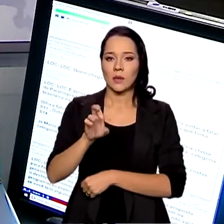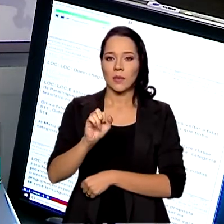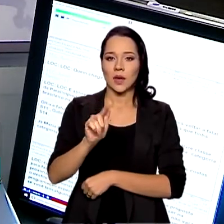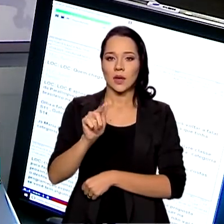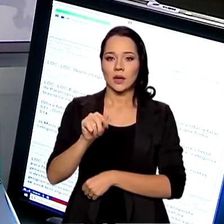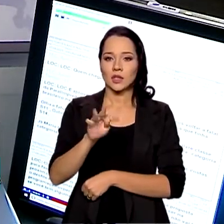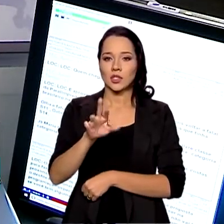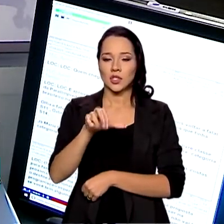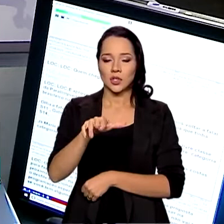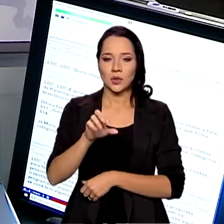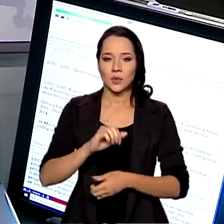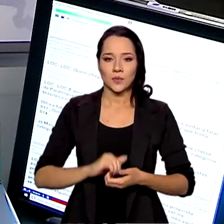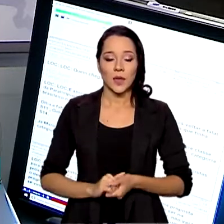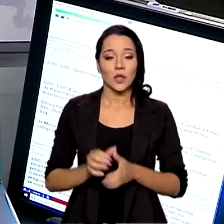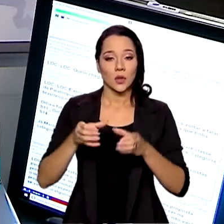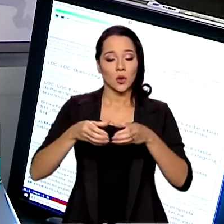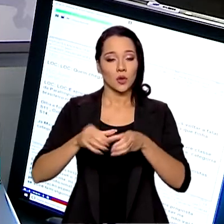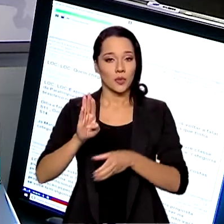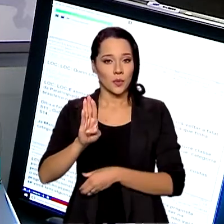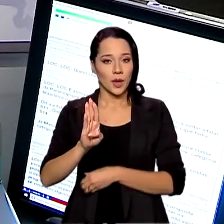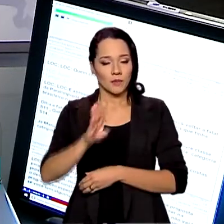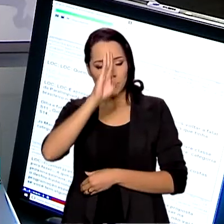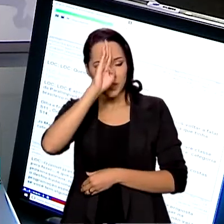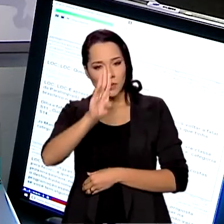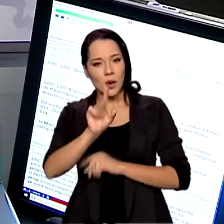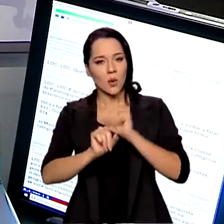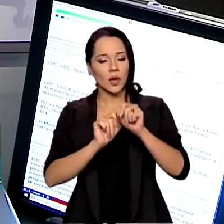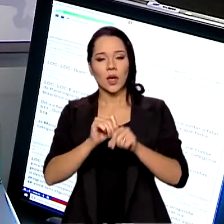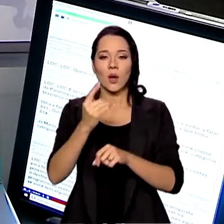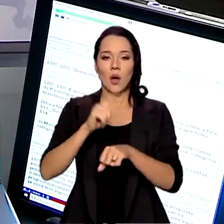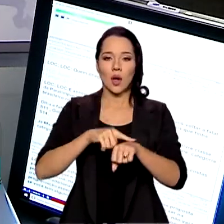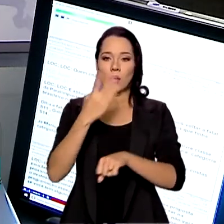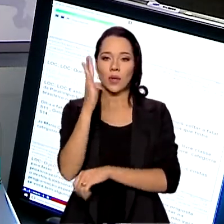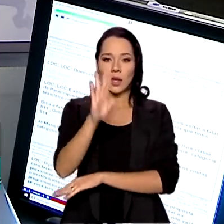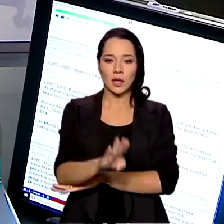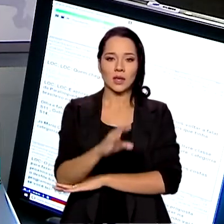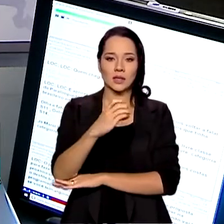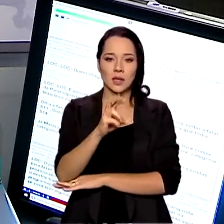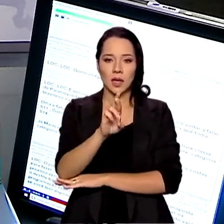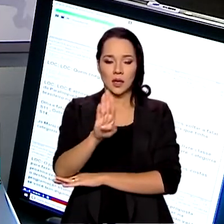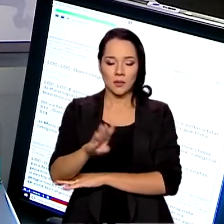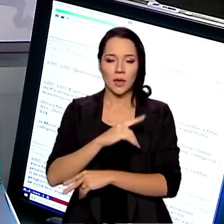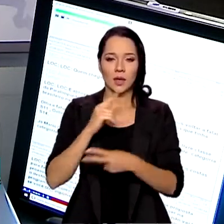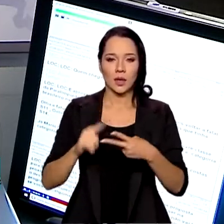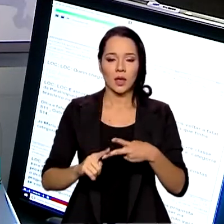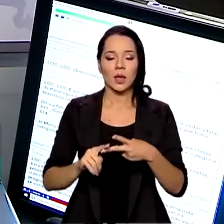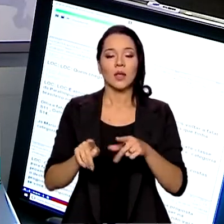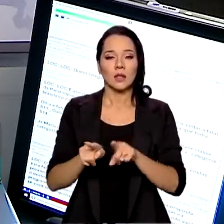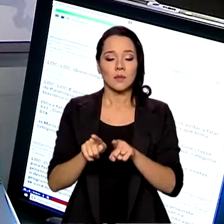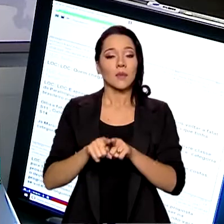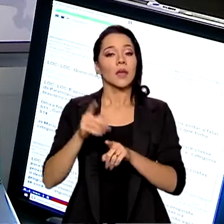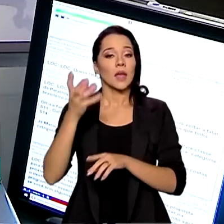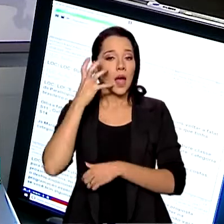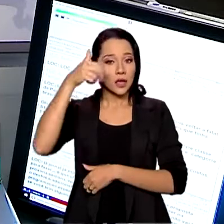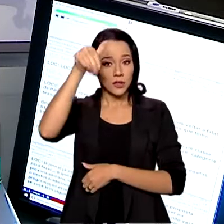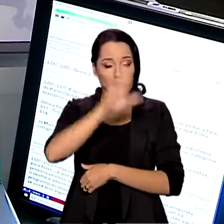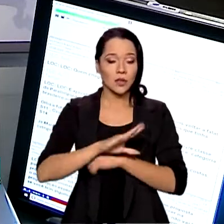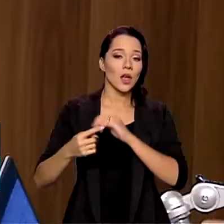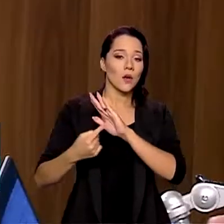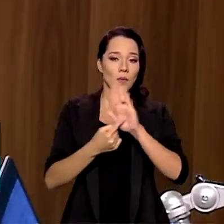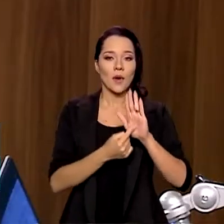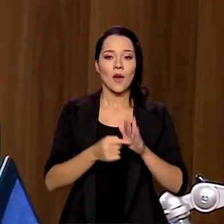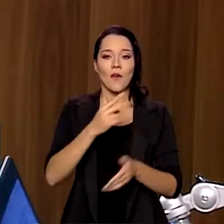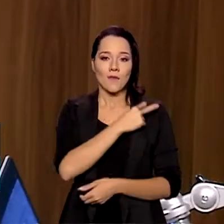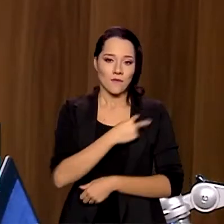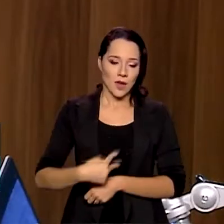e Atlético Mineiro. Na Série B, os destaques às 16h tem CRB e Cruzeiro, jogo que a Rádio Nacional transmite, Vasco da